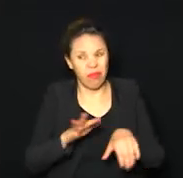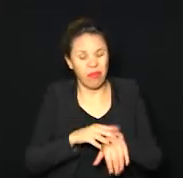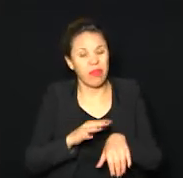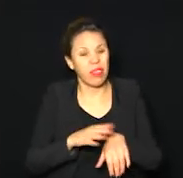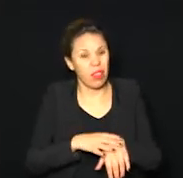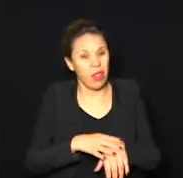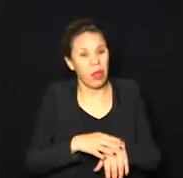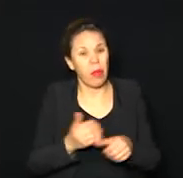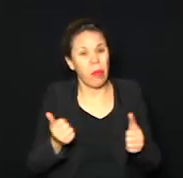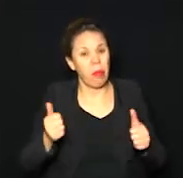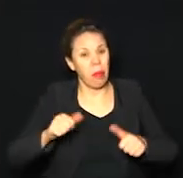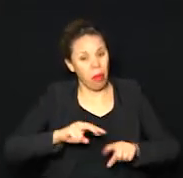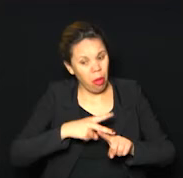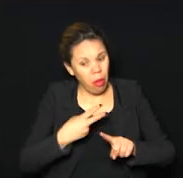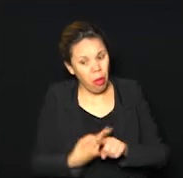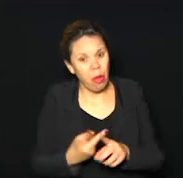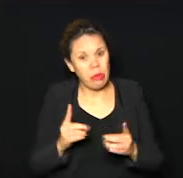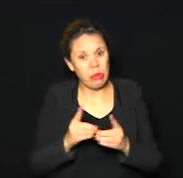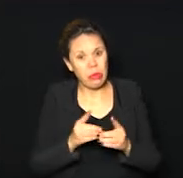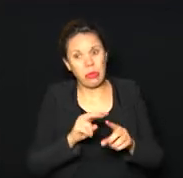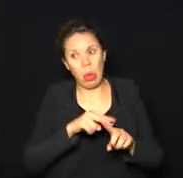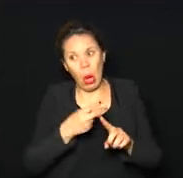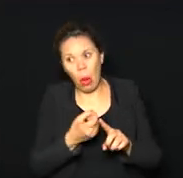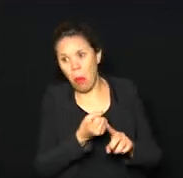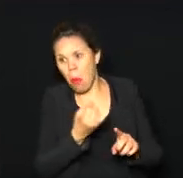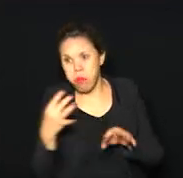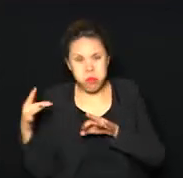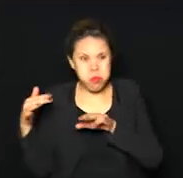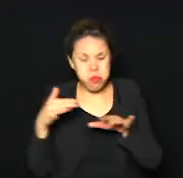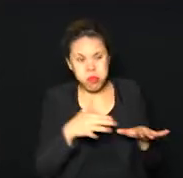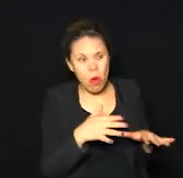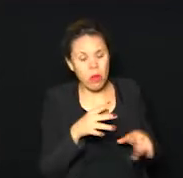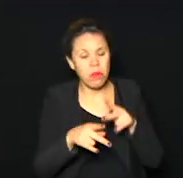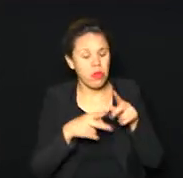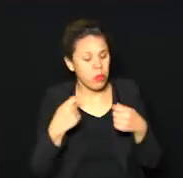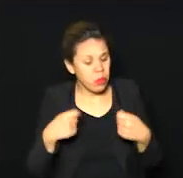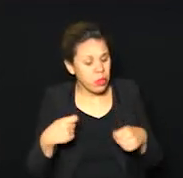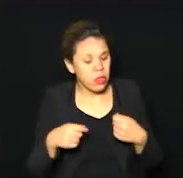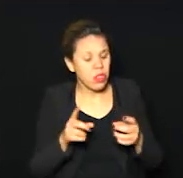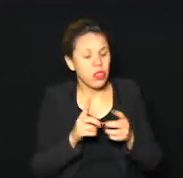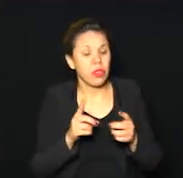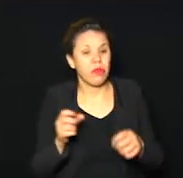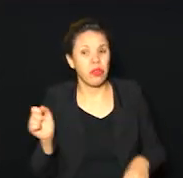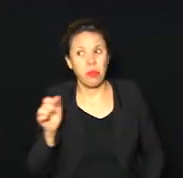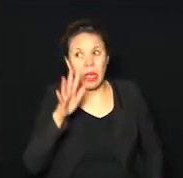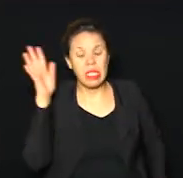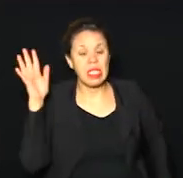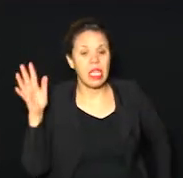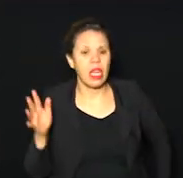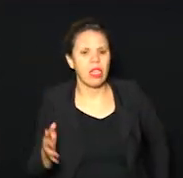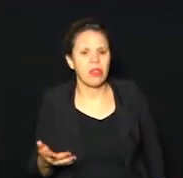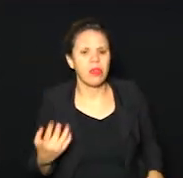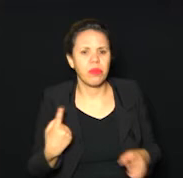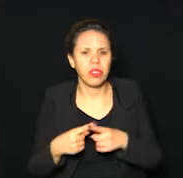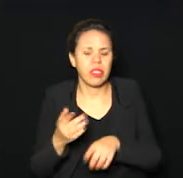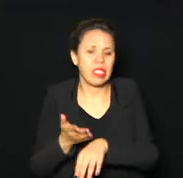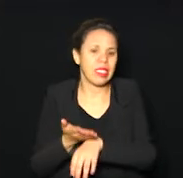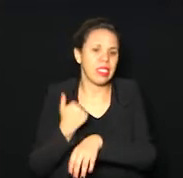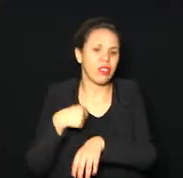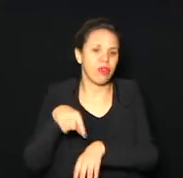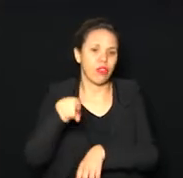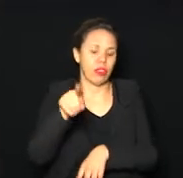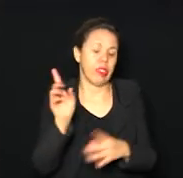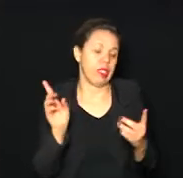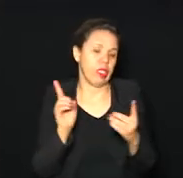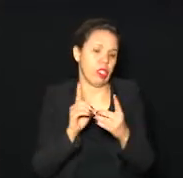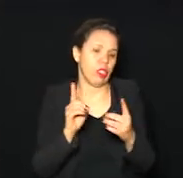muito, porque os atendimentos aumentaram e o atendimento se tornou mais caro também, porque antes, quando você